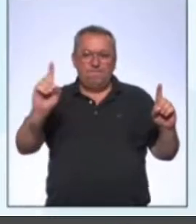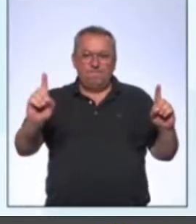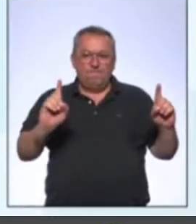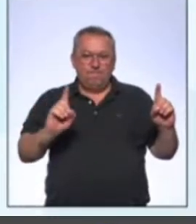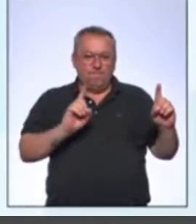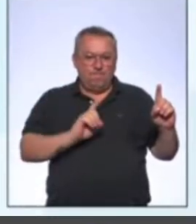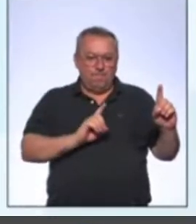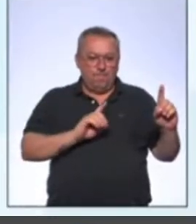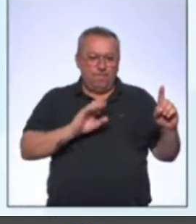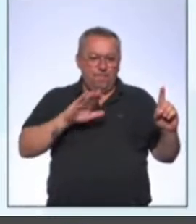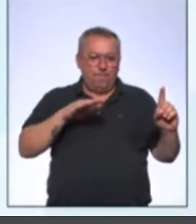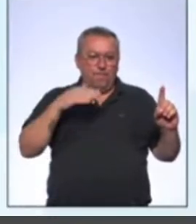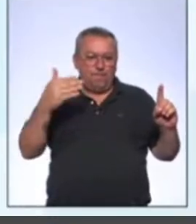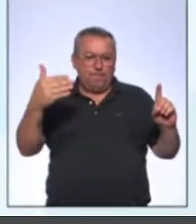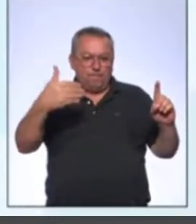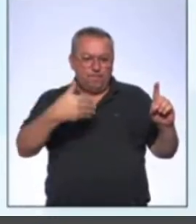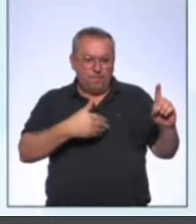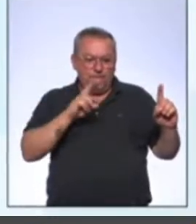O ai, quando eu vim.